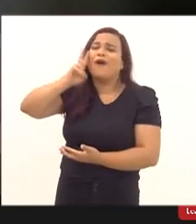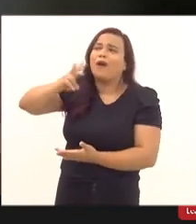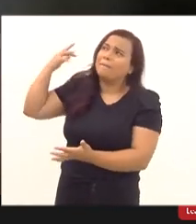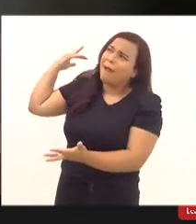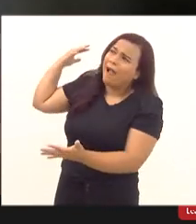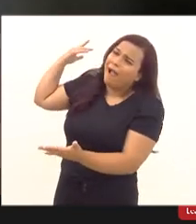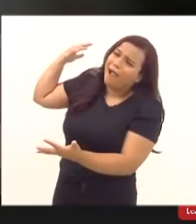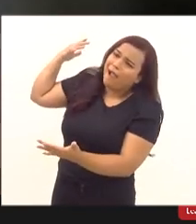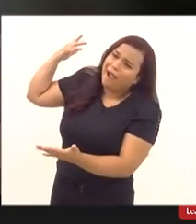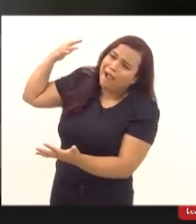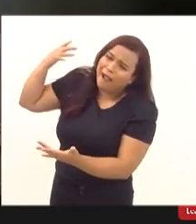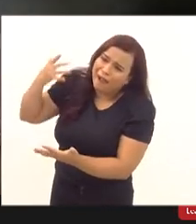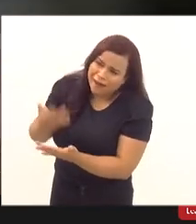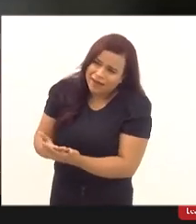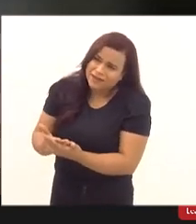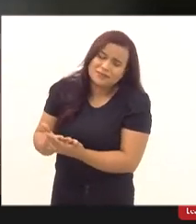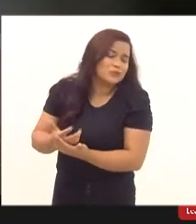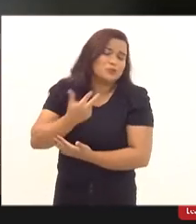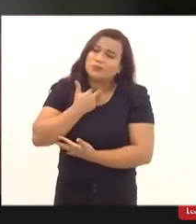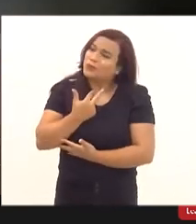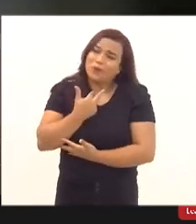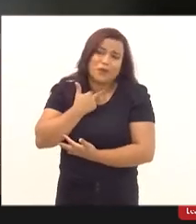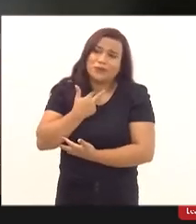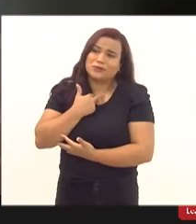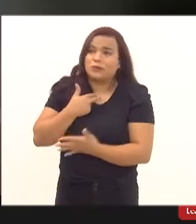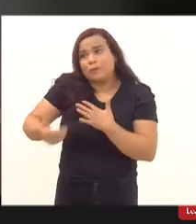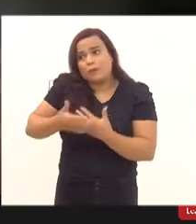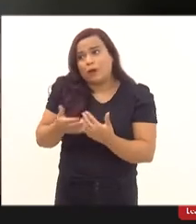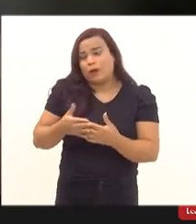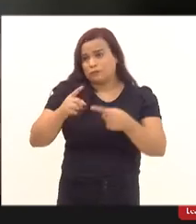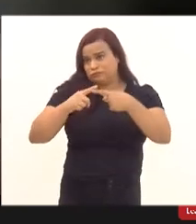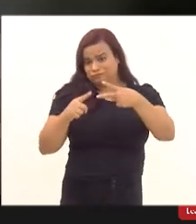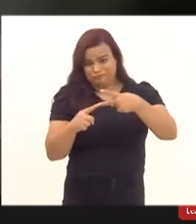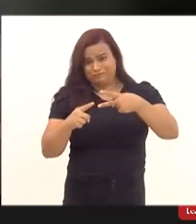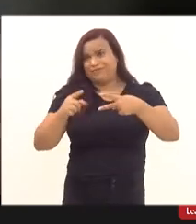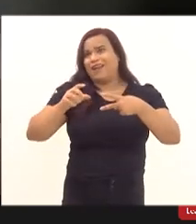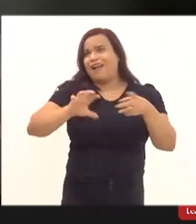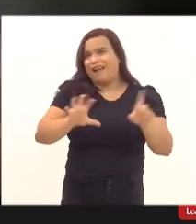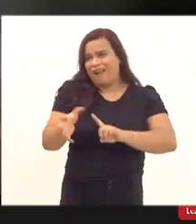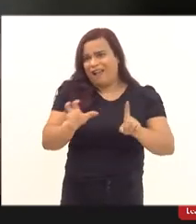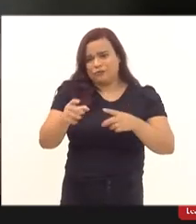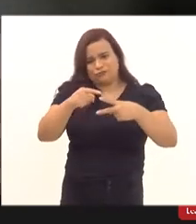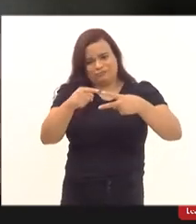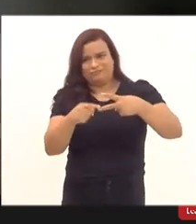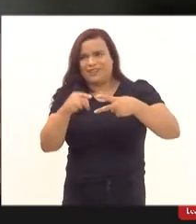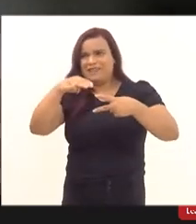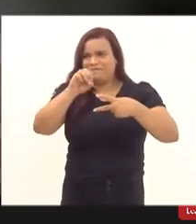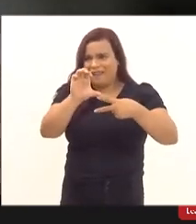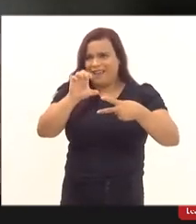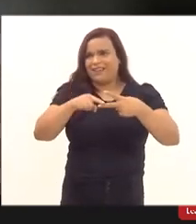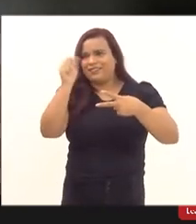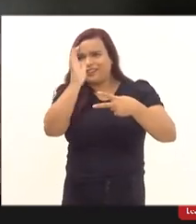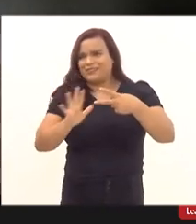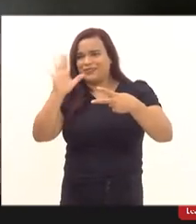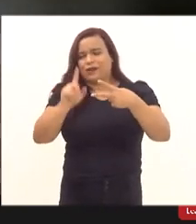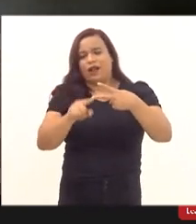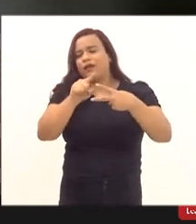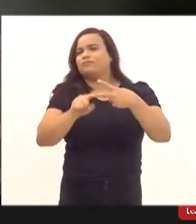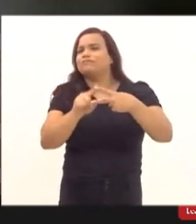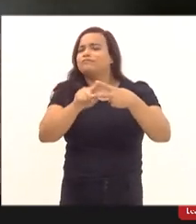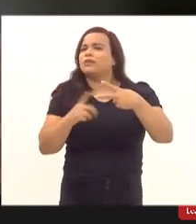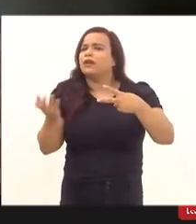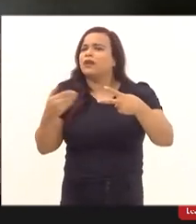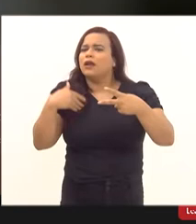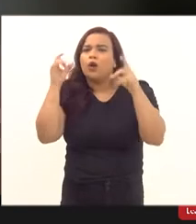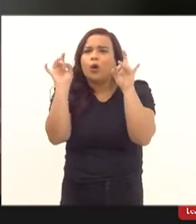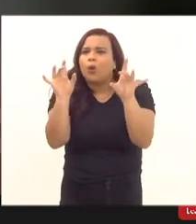seja da Rádio MEC seja da Rádio Nacional que cumpriram papéis importantíssimos encontro do povo brasileiro